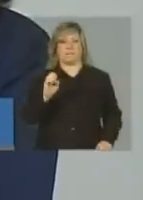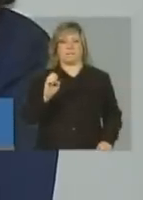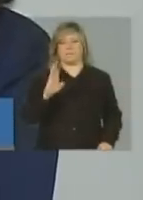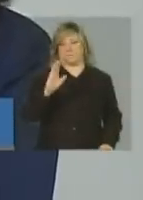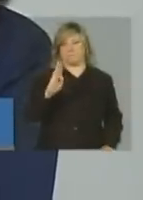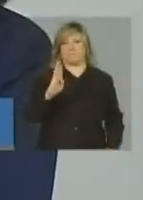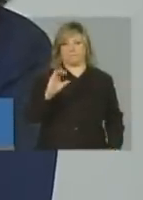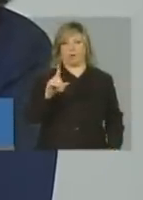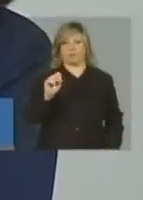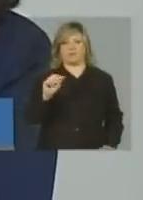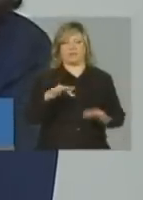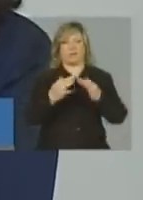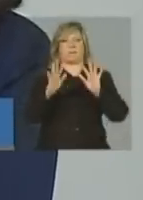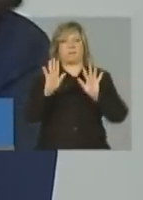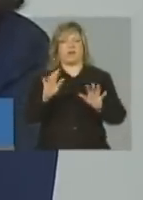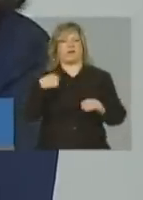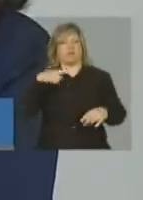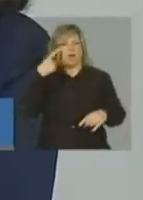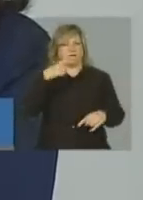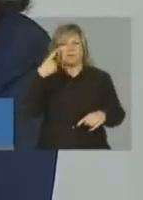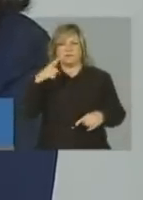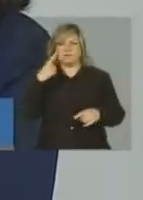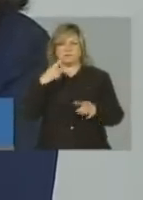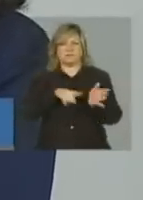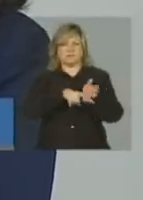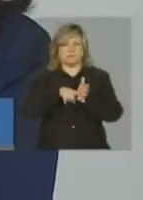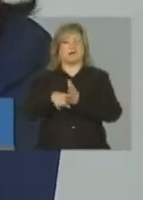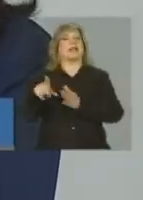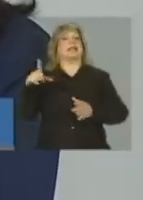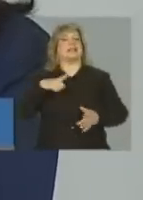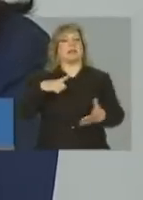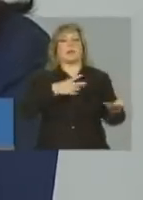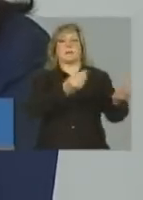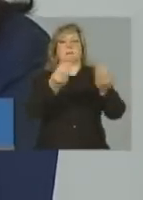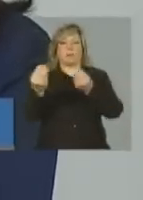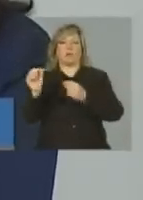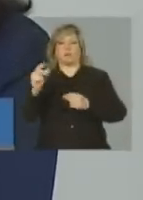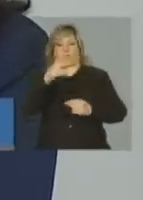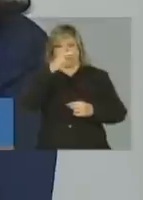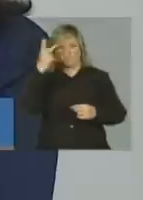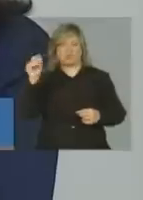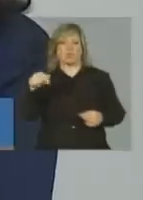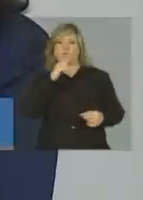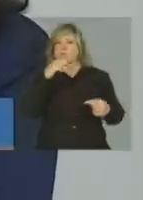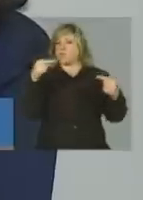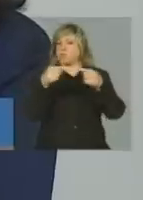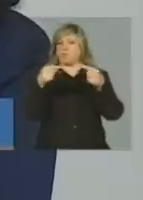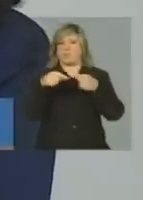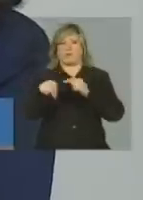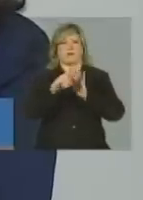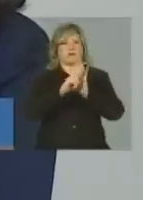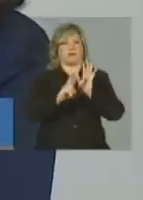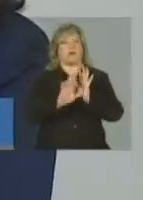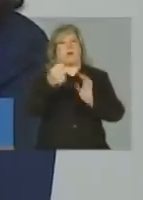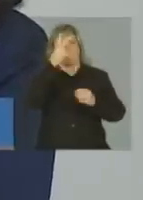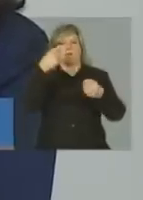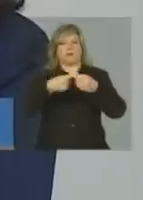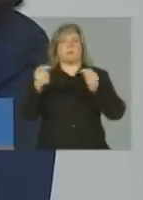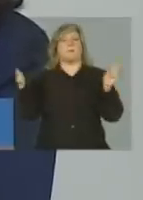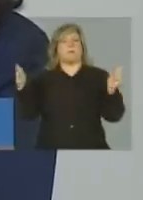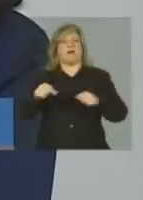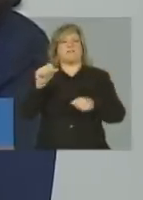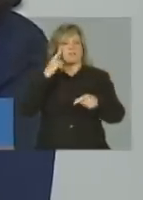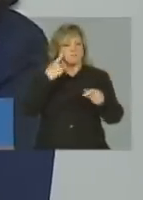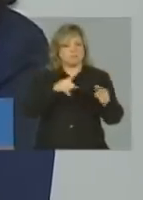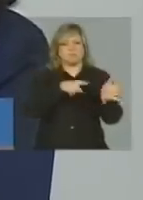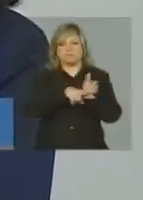vem constatando com o apoio dos órgãos de controle, há muitos servidores na folha sem ter esse perfil. E o município tem condição de fazer esse